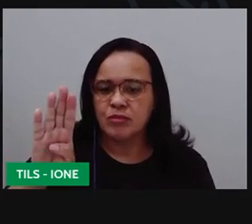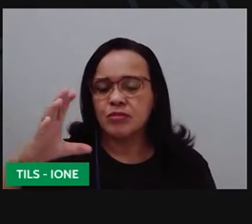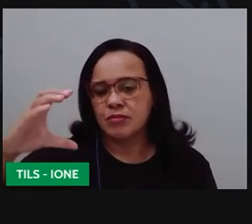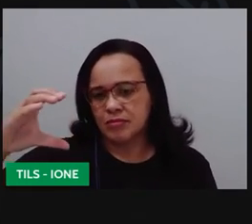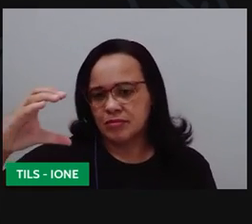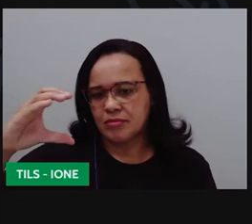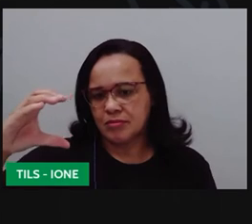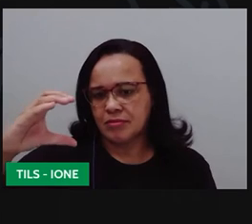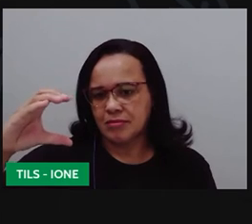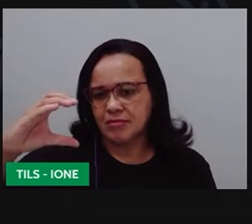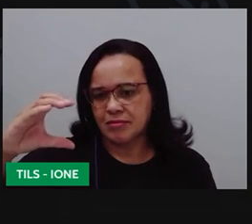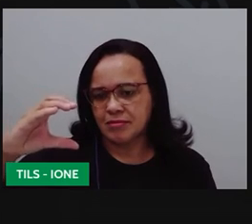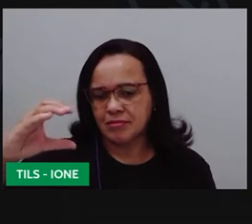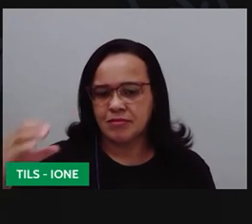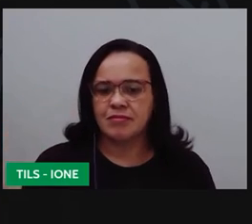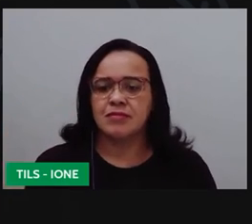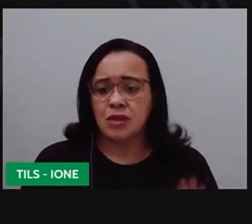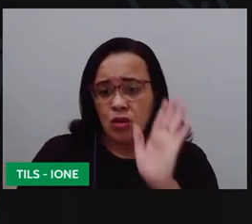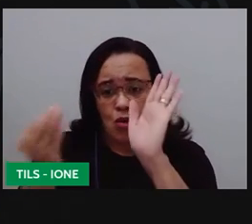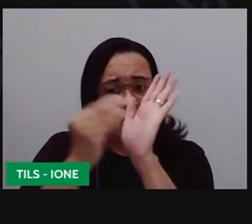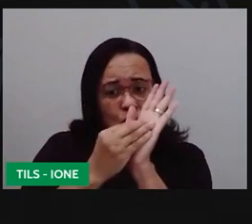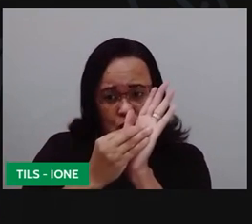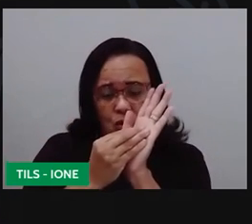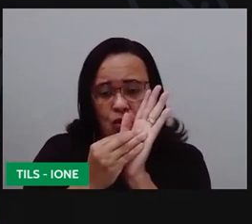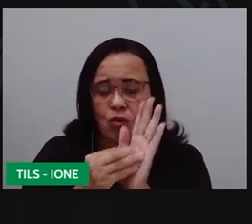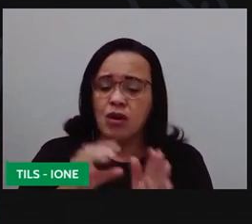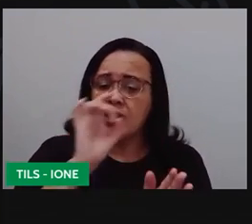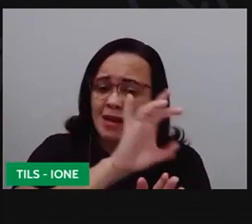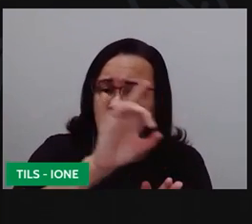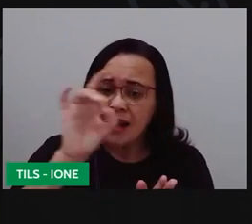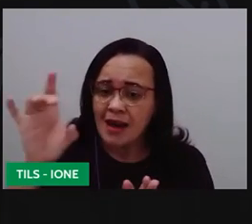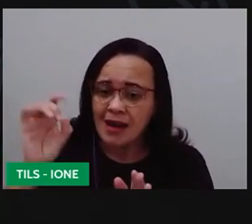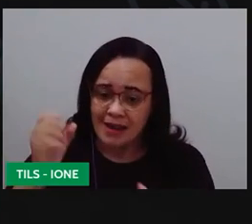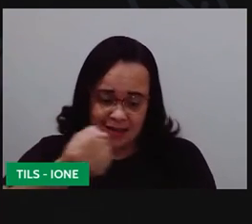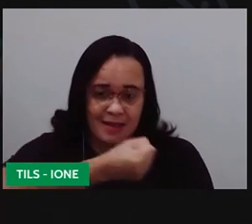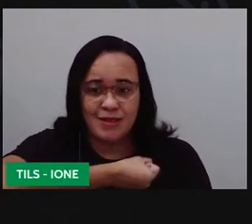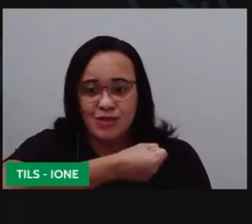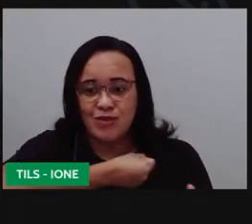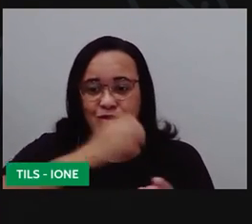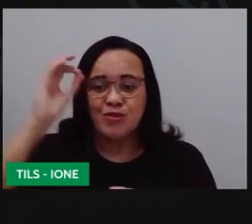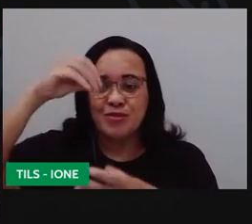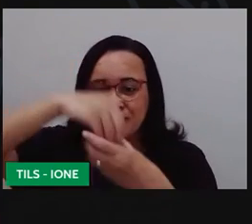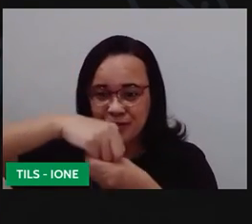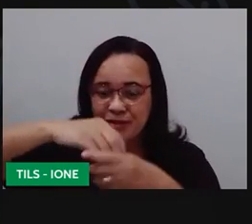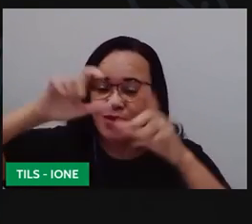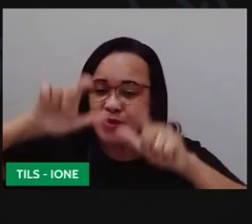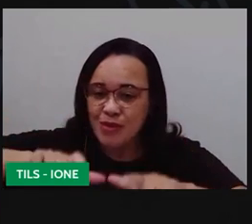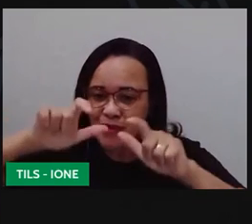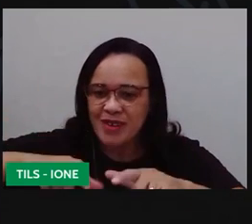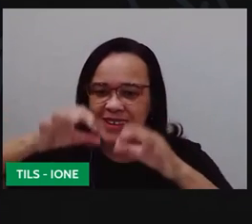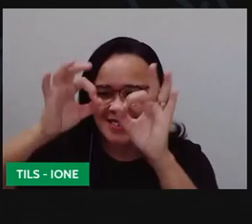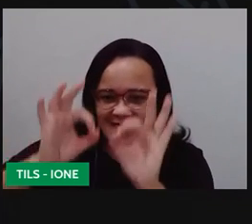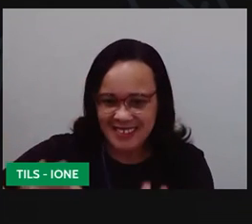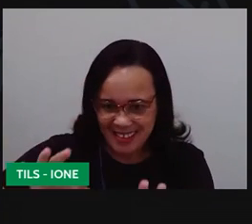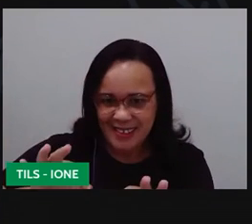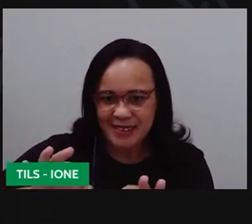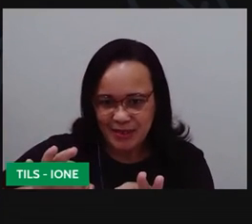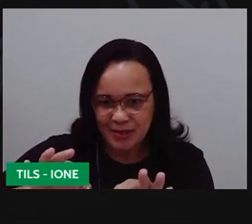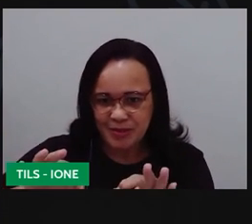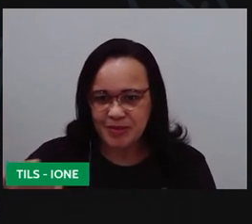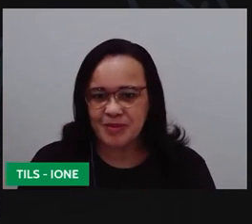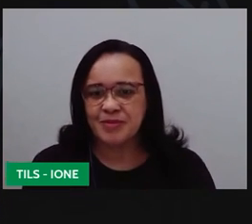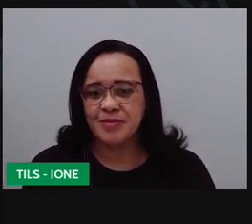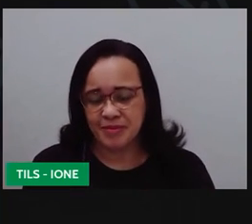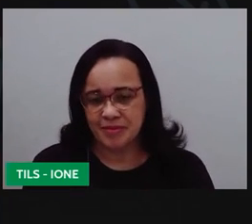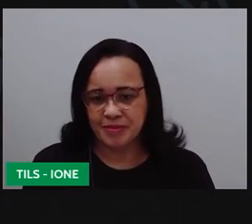445 pena então é só colocar a cada número na sua casinha unidade Então vamos botar aqui ó sede centena